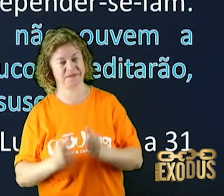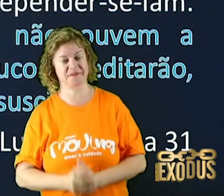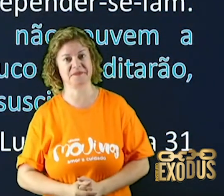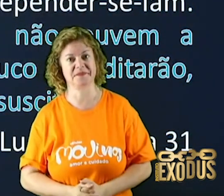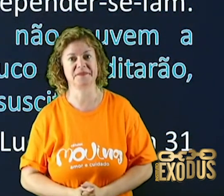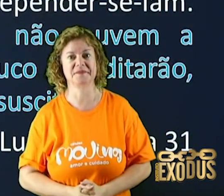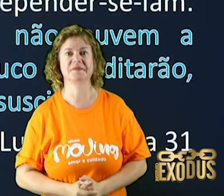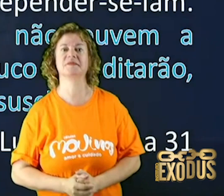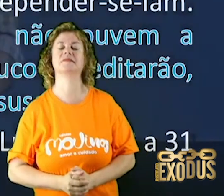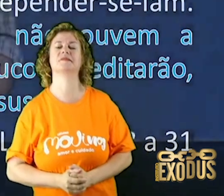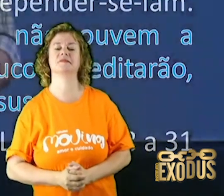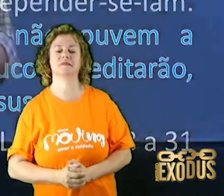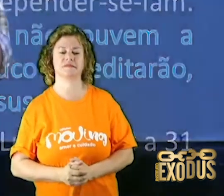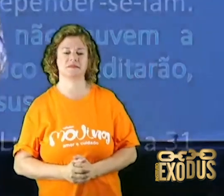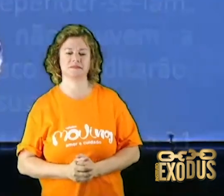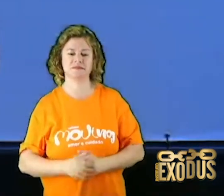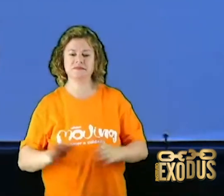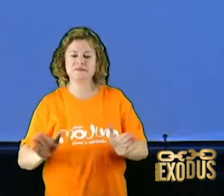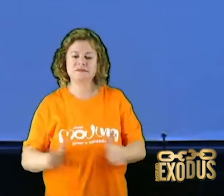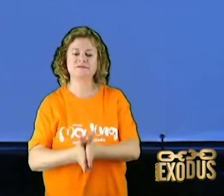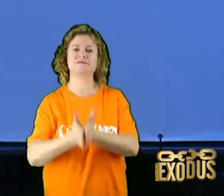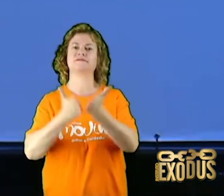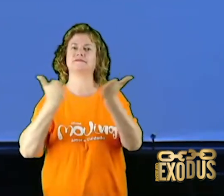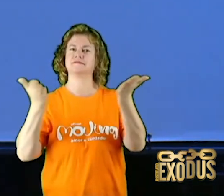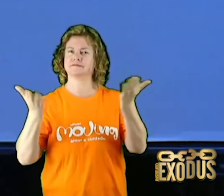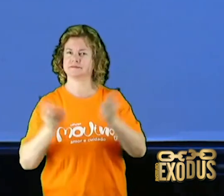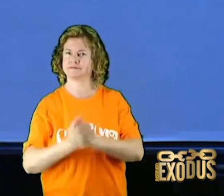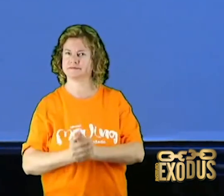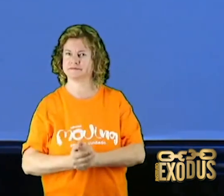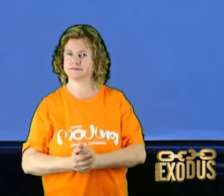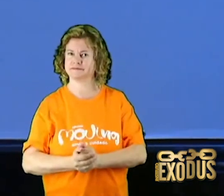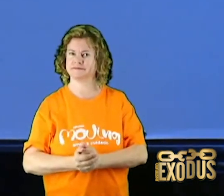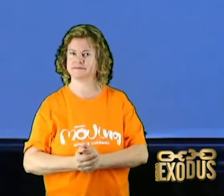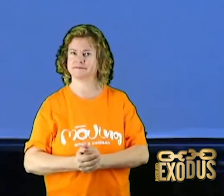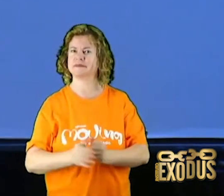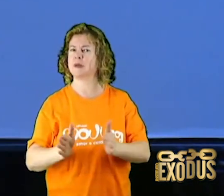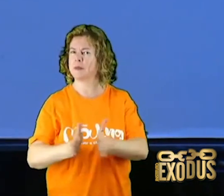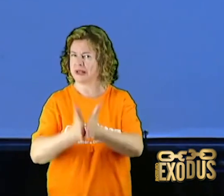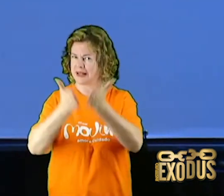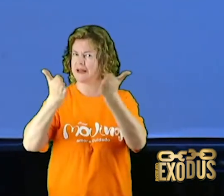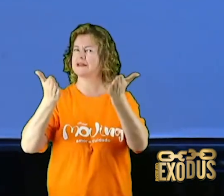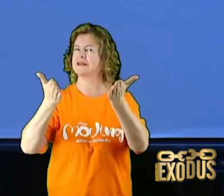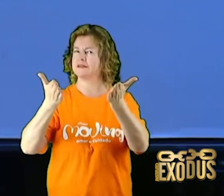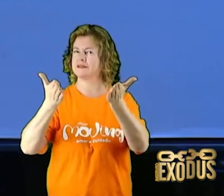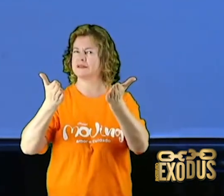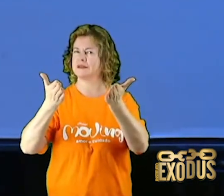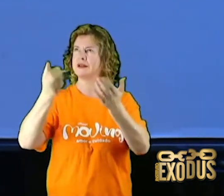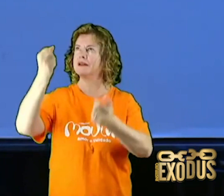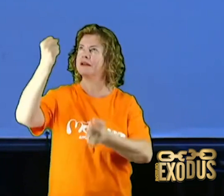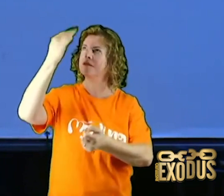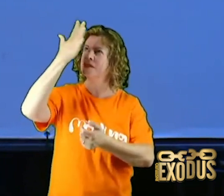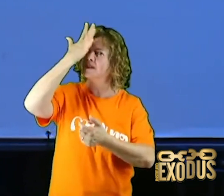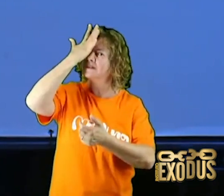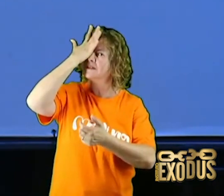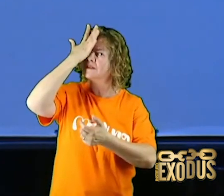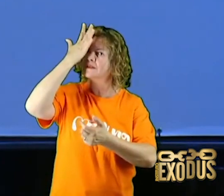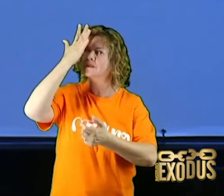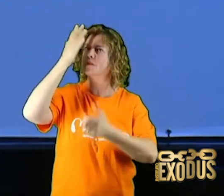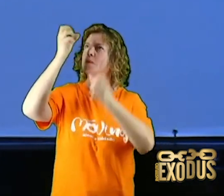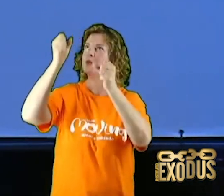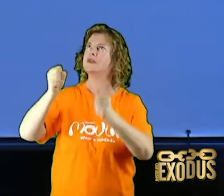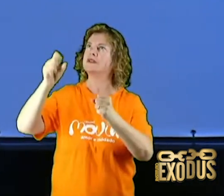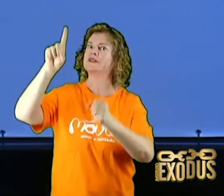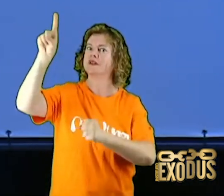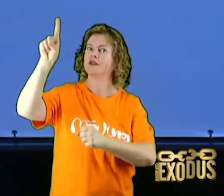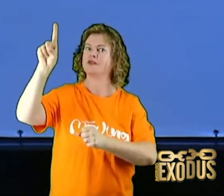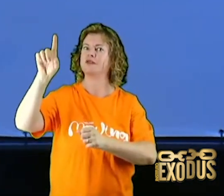Milagres ou manifestação do poder de Deus não salva ninguém. Não salva.